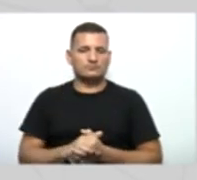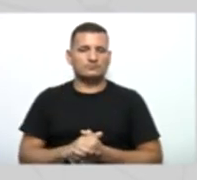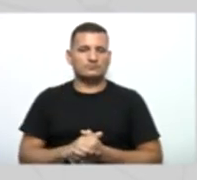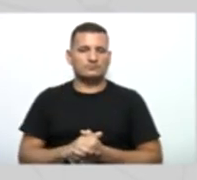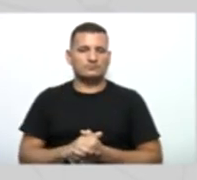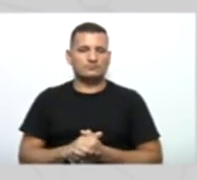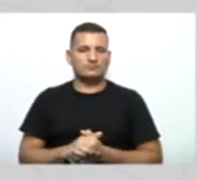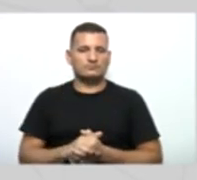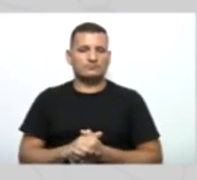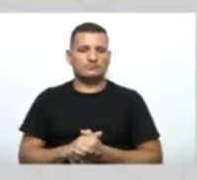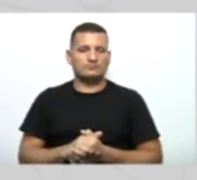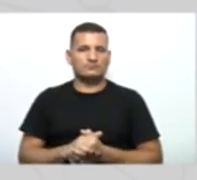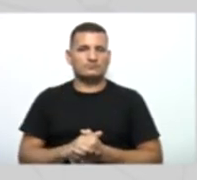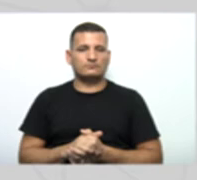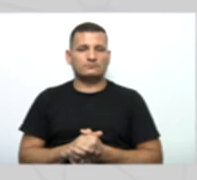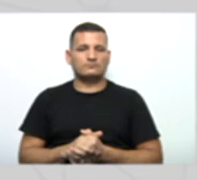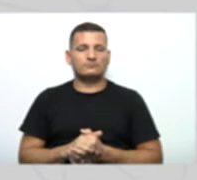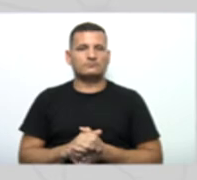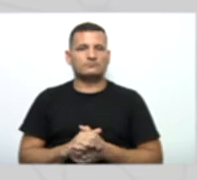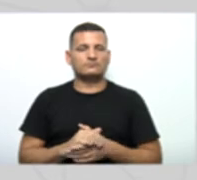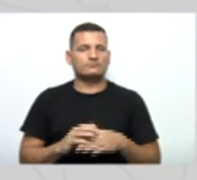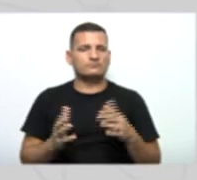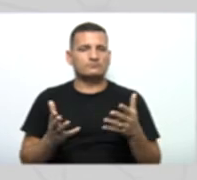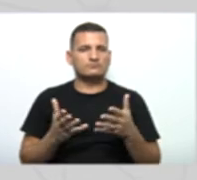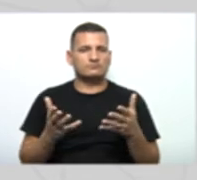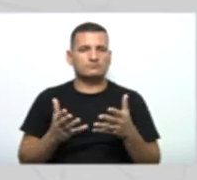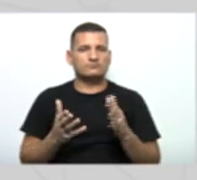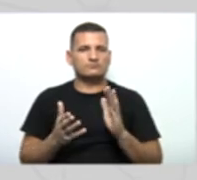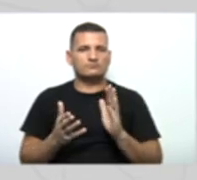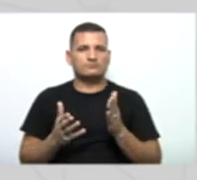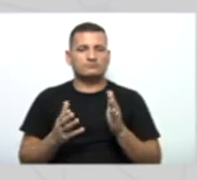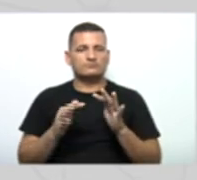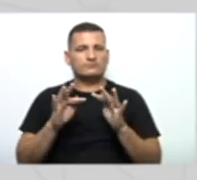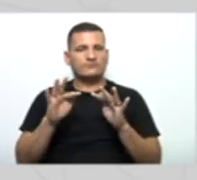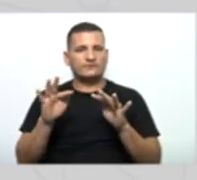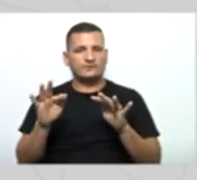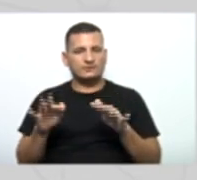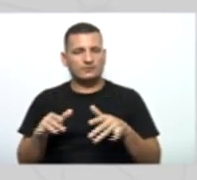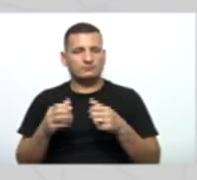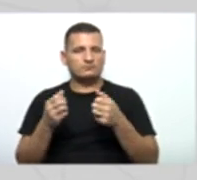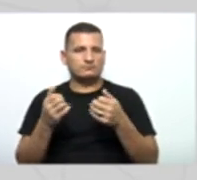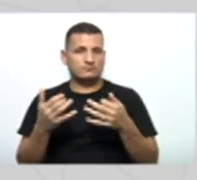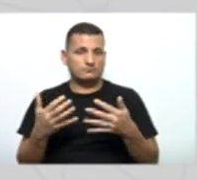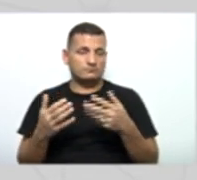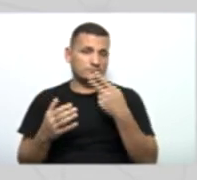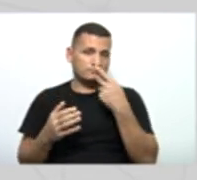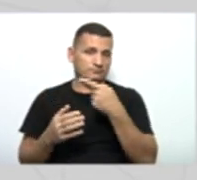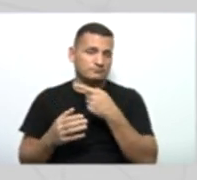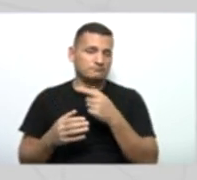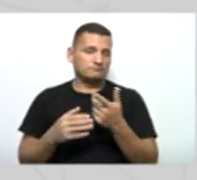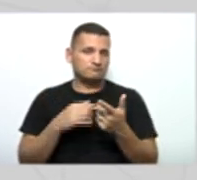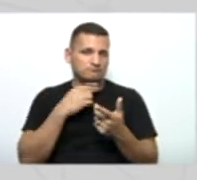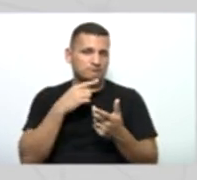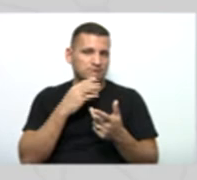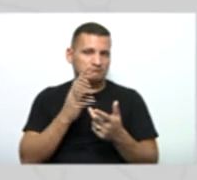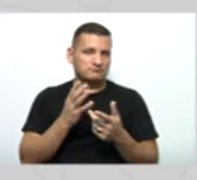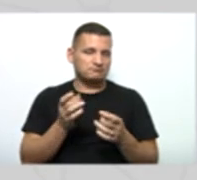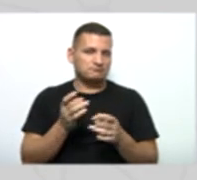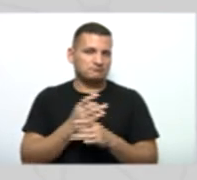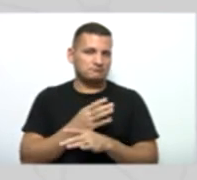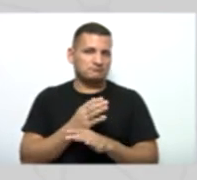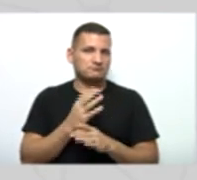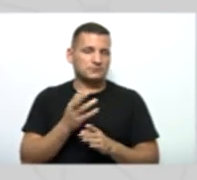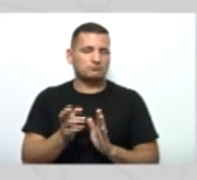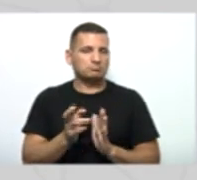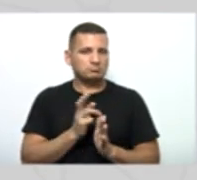estamos chegando aqui já no final da explicação. Eu acho, ó, o professor Eduardo aqui falou que a dúvida foi tirada. Foi, beleza? Então, esse feedback